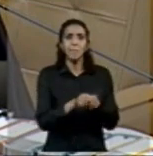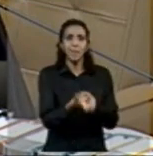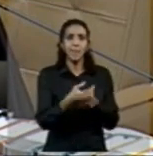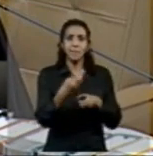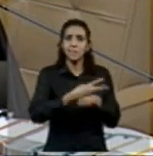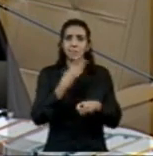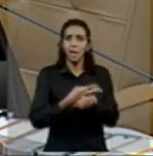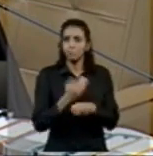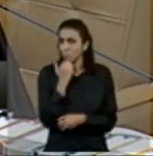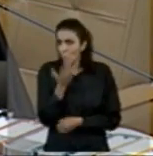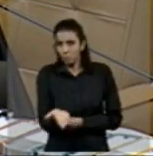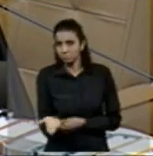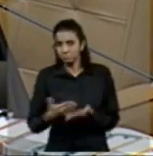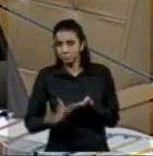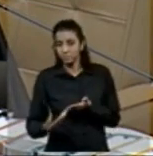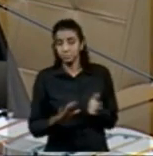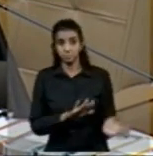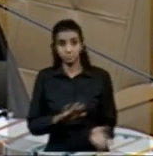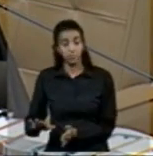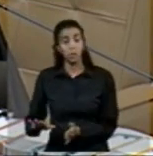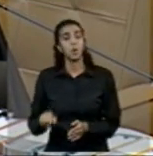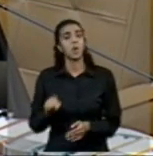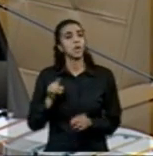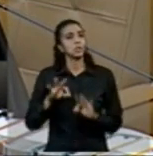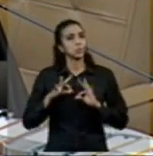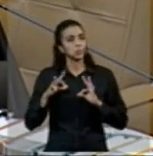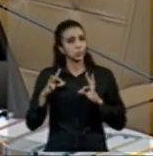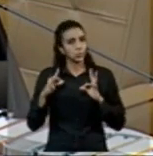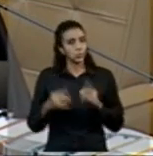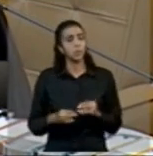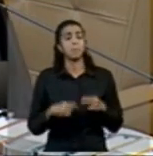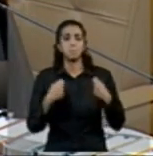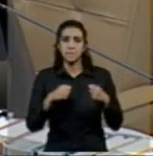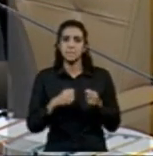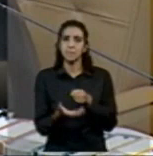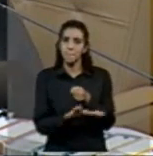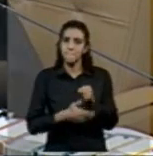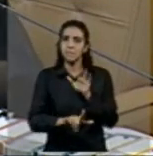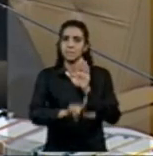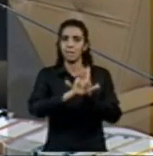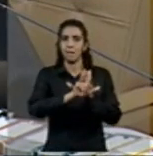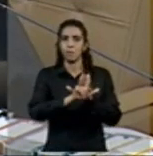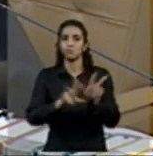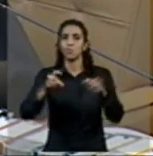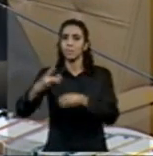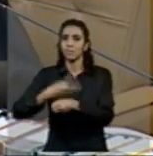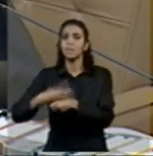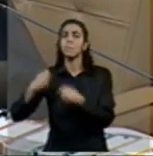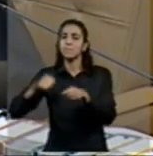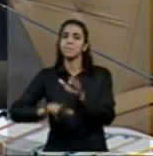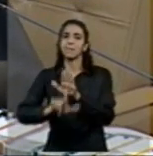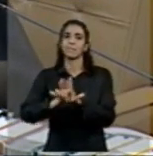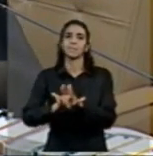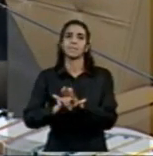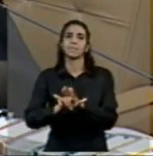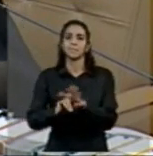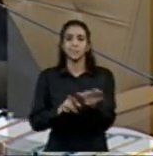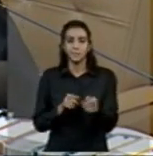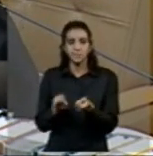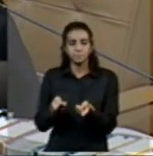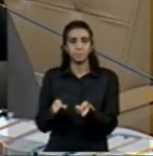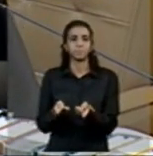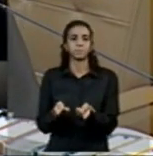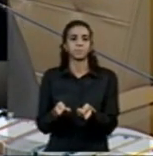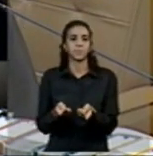Segundo, carece de respaldo legal, eis que toda a legislação vigente em matéria de terceirização a limita a